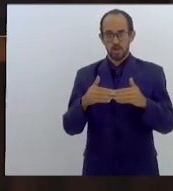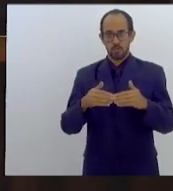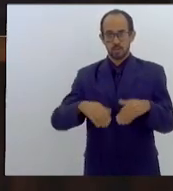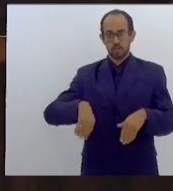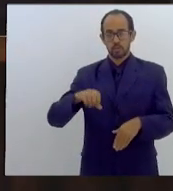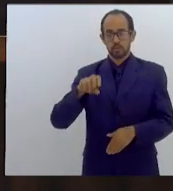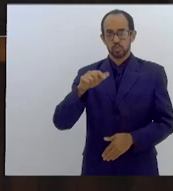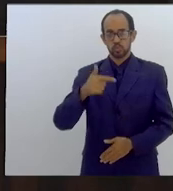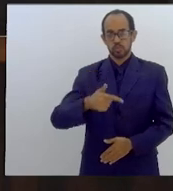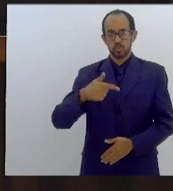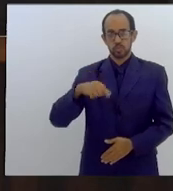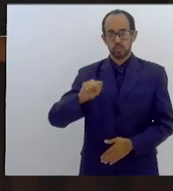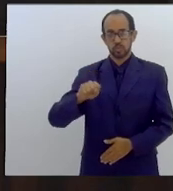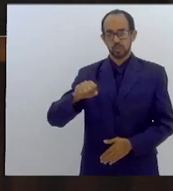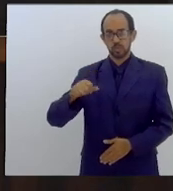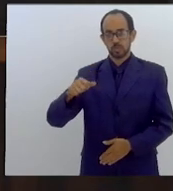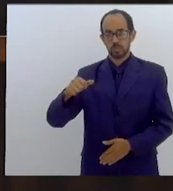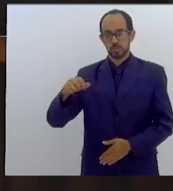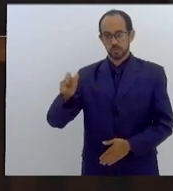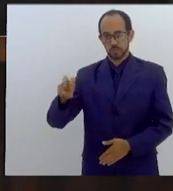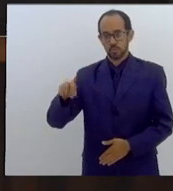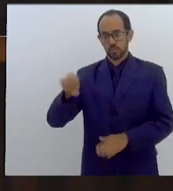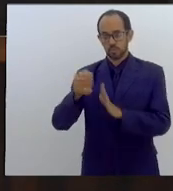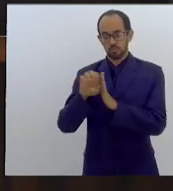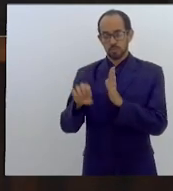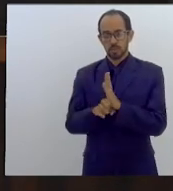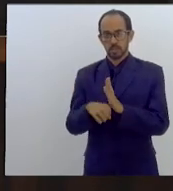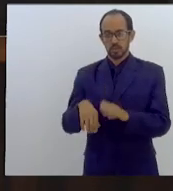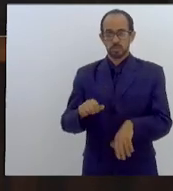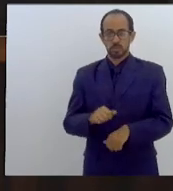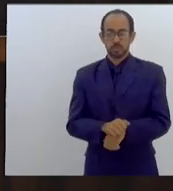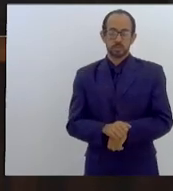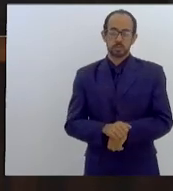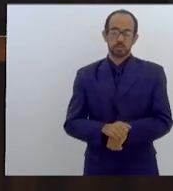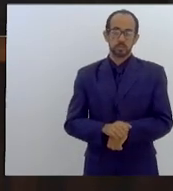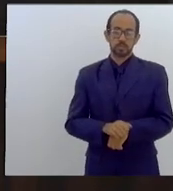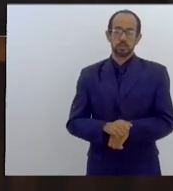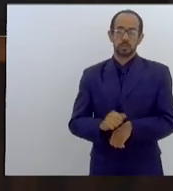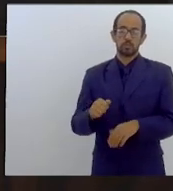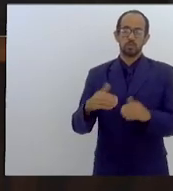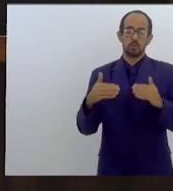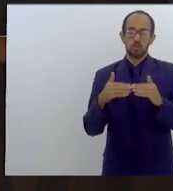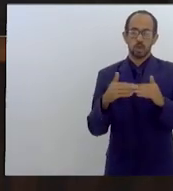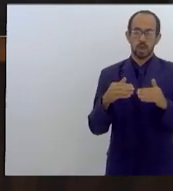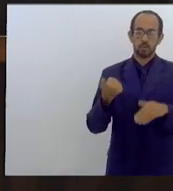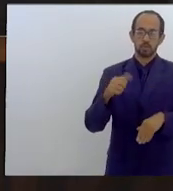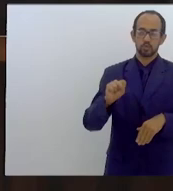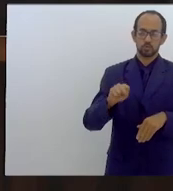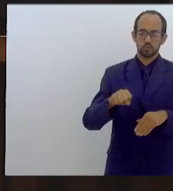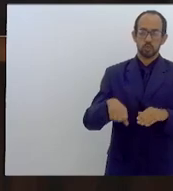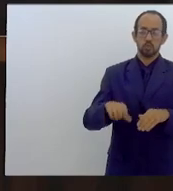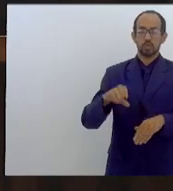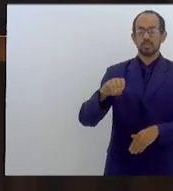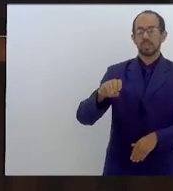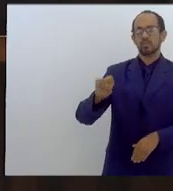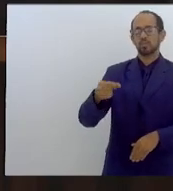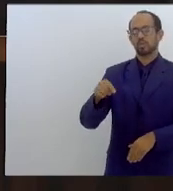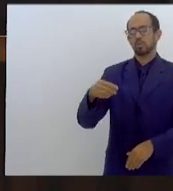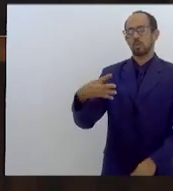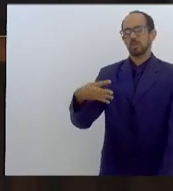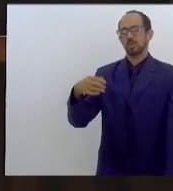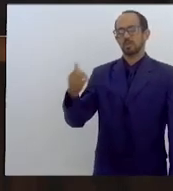285 emendas, 7,25%. Favorável com subemendas a 18 emendas, 0,46%.